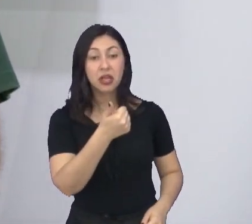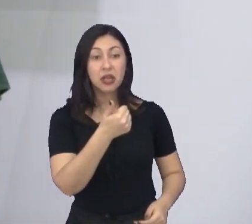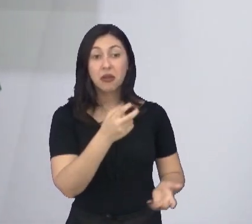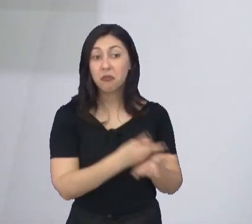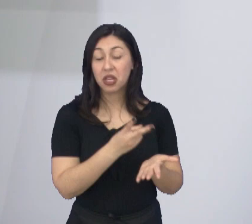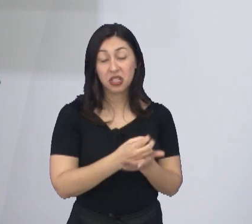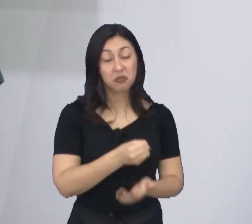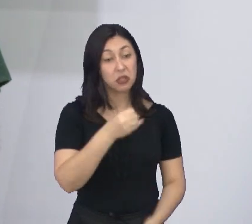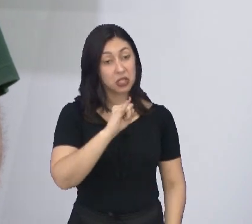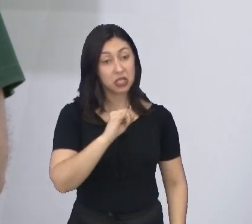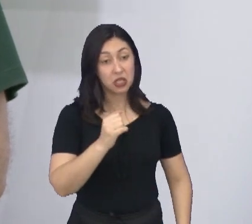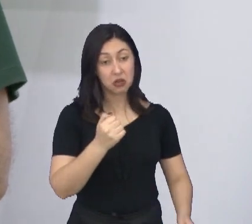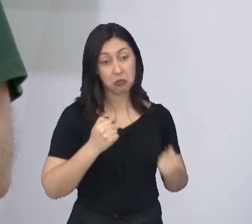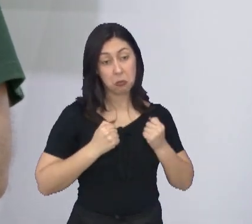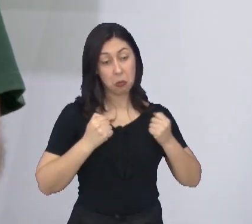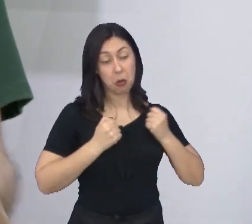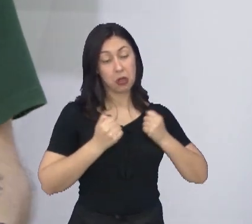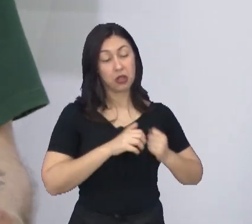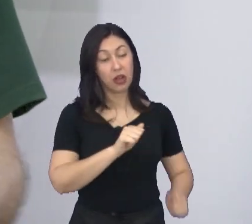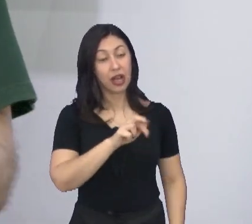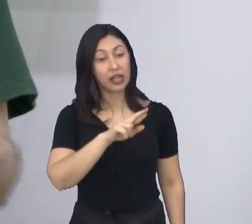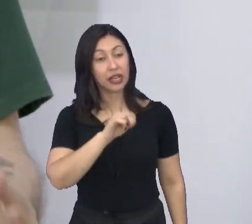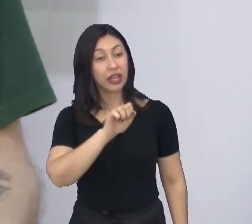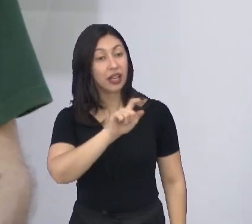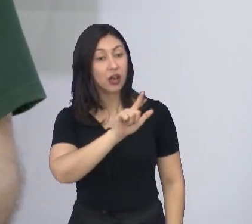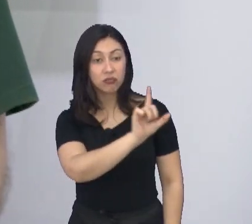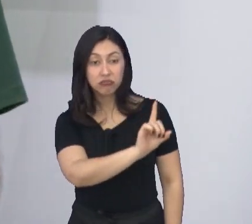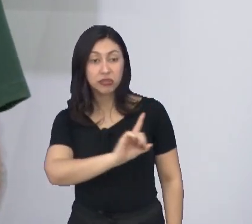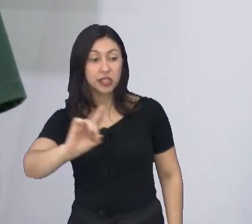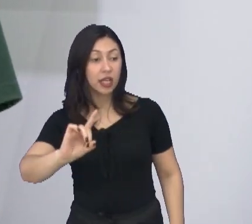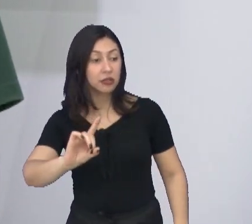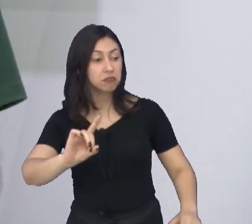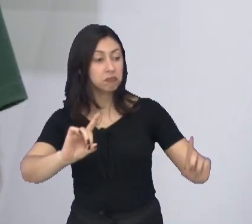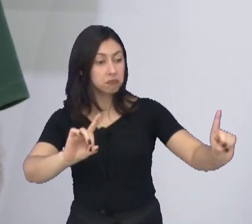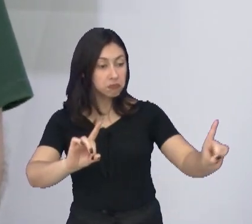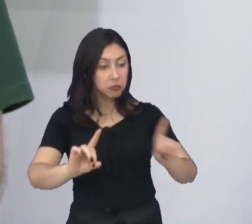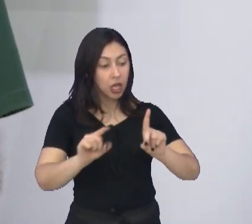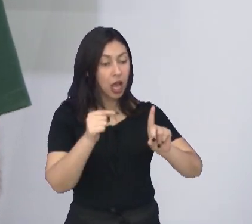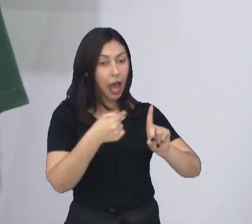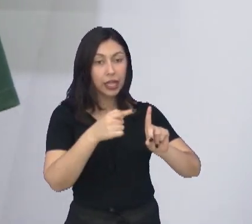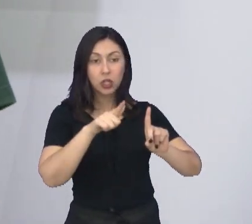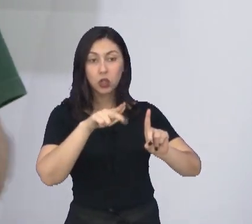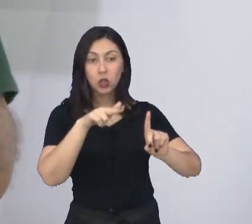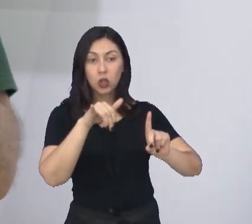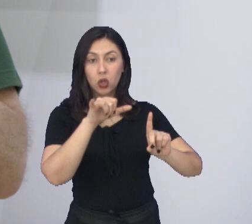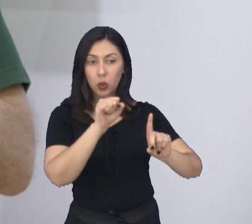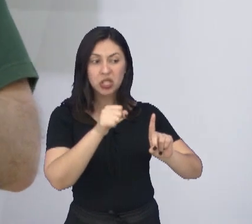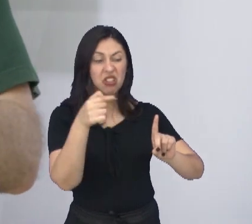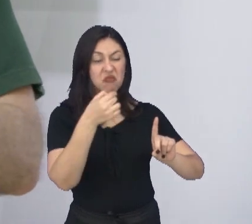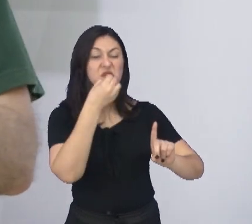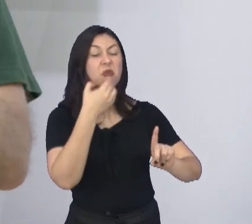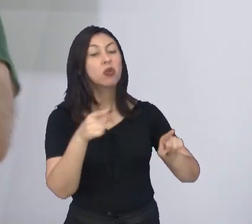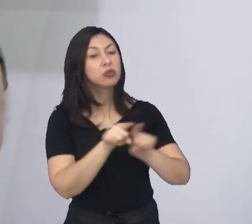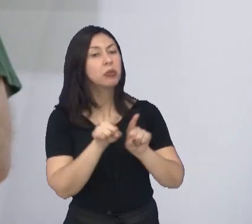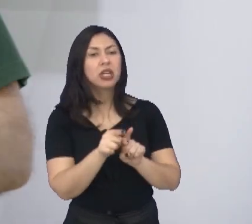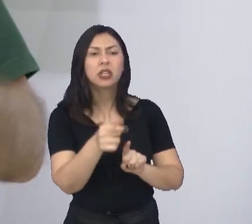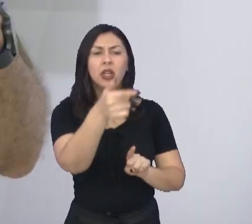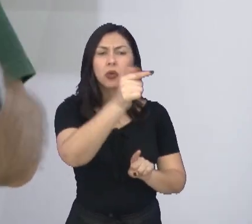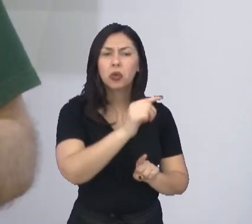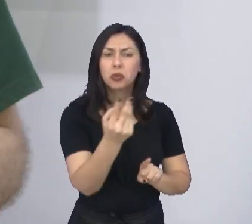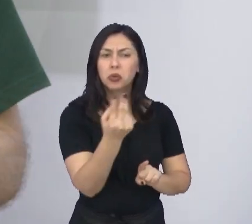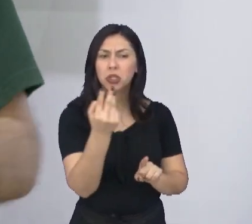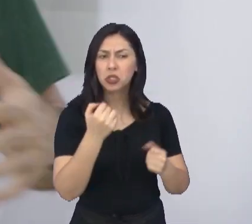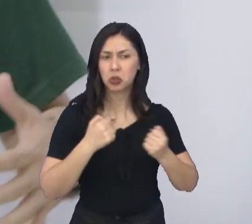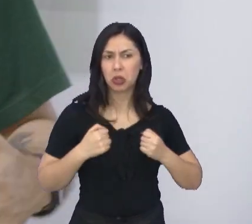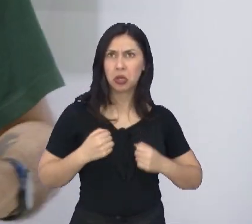o Ariel, que é um destaque no gol, entra o Luiz, que é outro bom goleiro também, tem um outro rapaz lá que eu não sei o nome também, o terceiro goleiro, que é